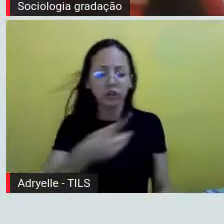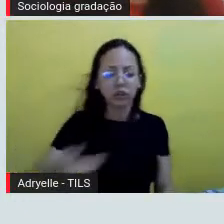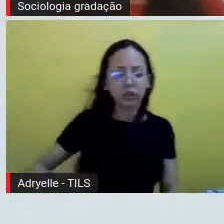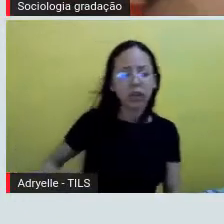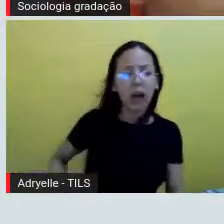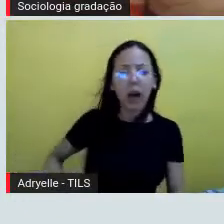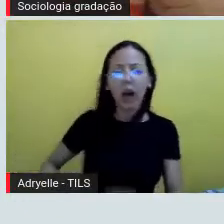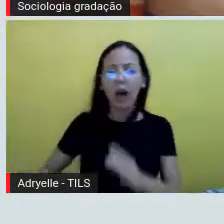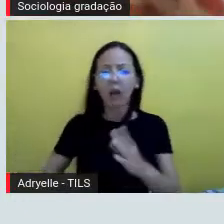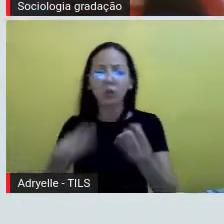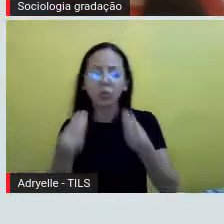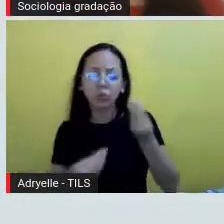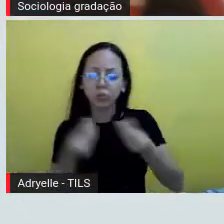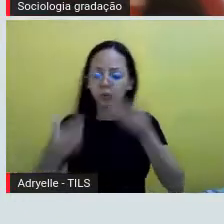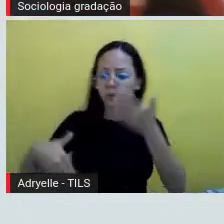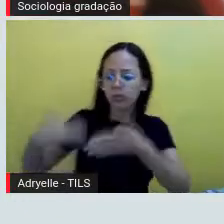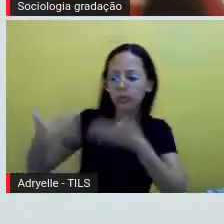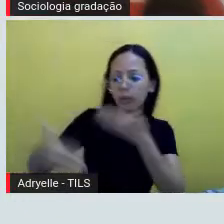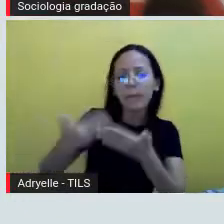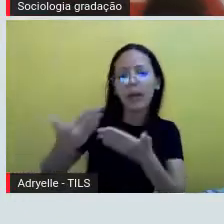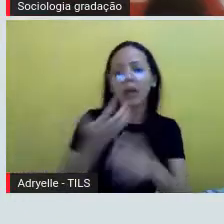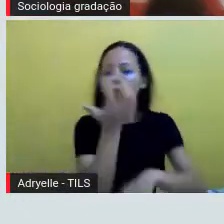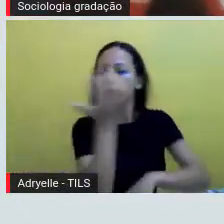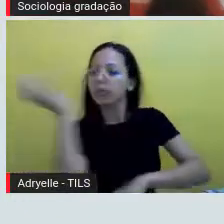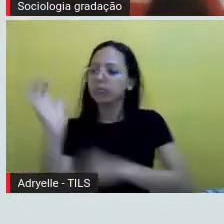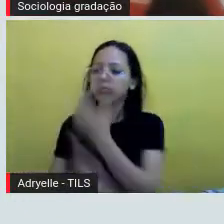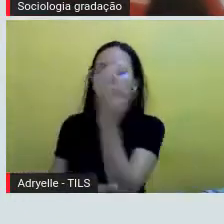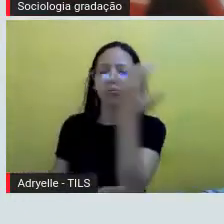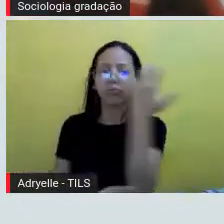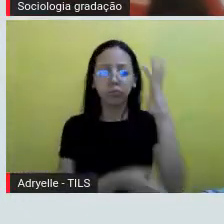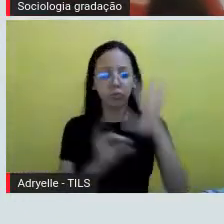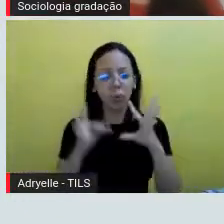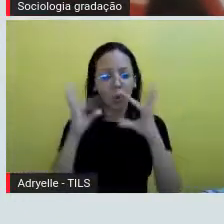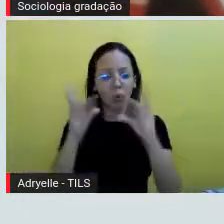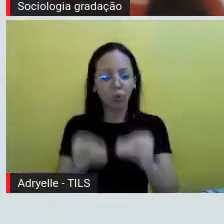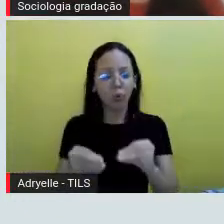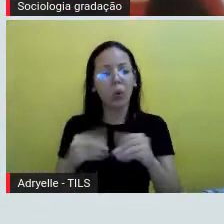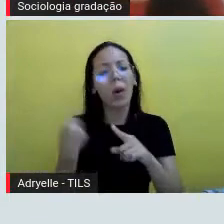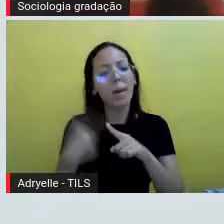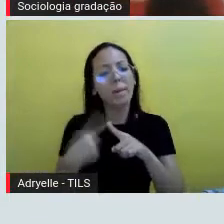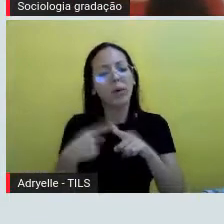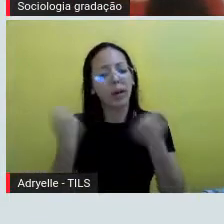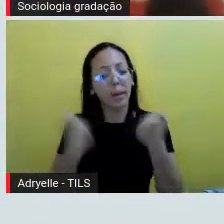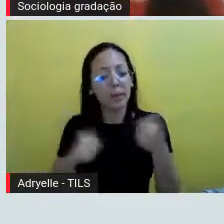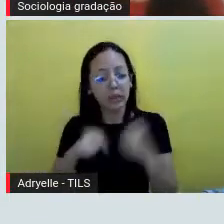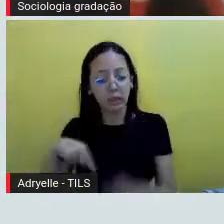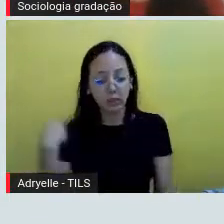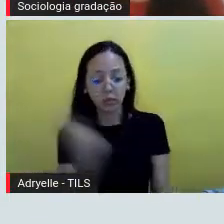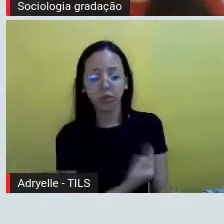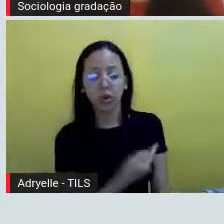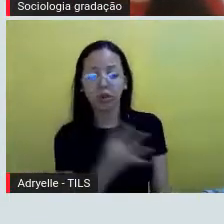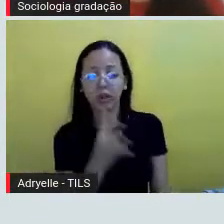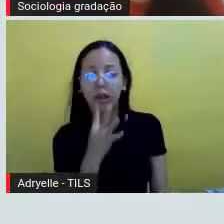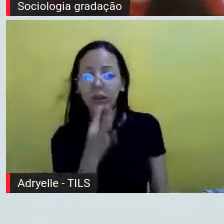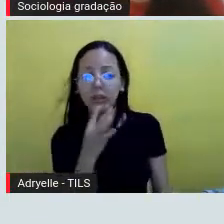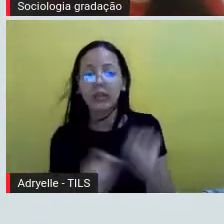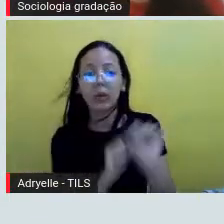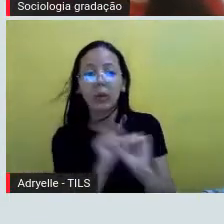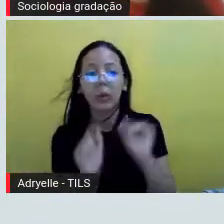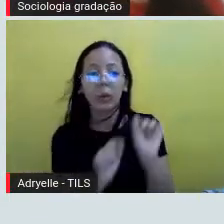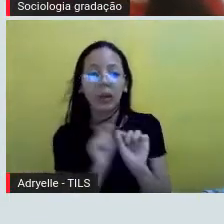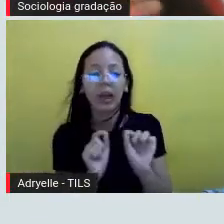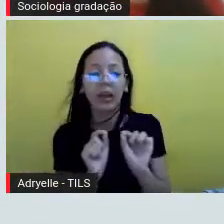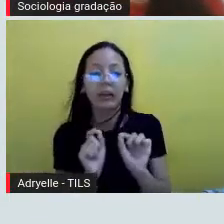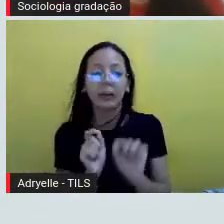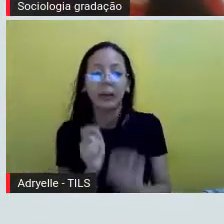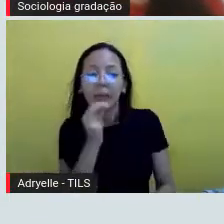comunicação, desenvolvimento, meio ambiente, porque é necessário a gente reconhecer que vai além do que a